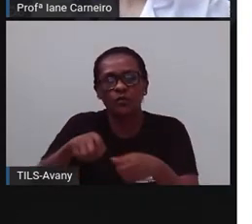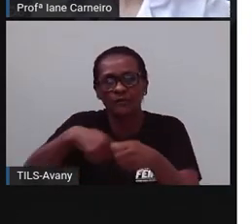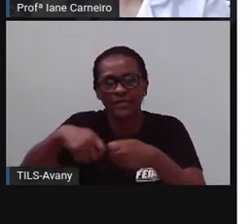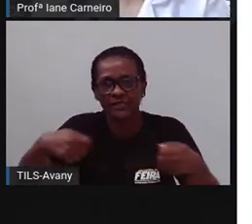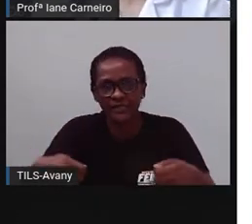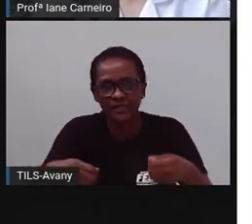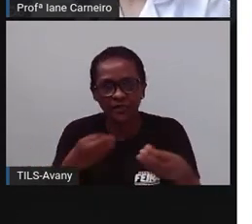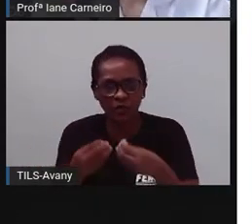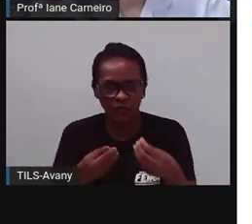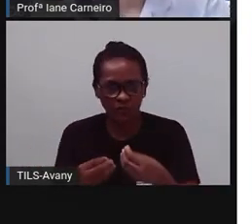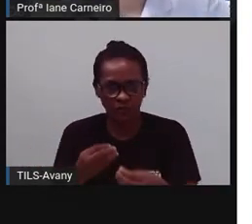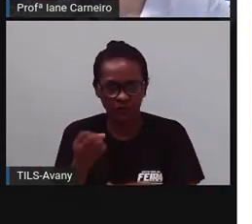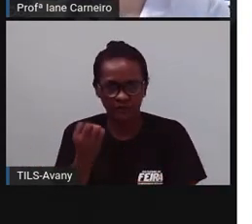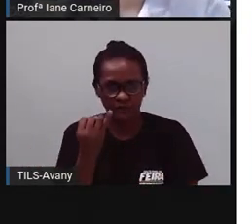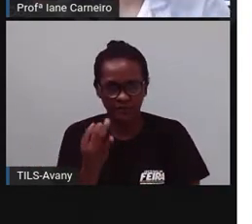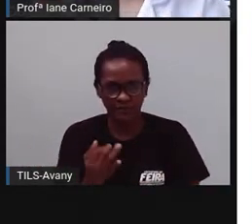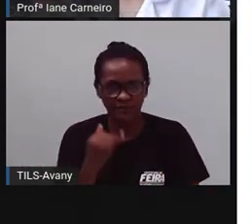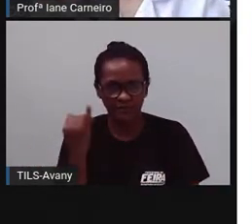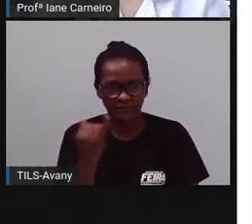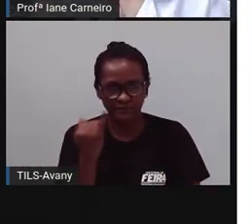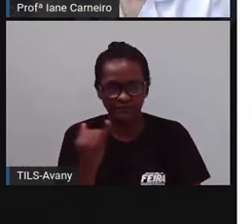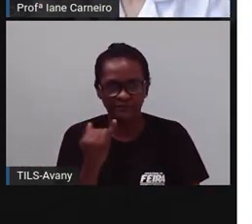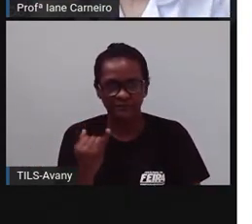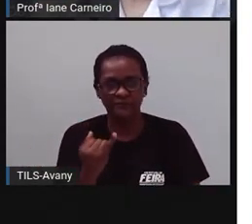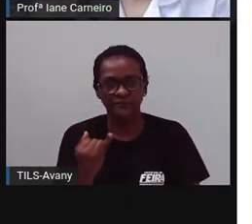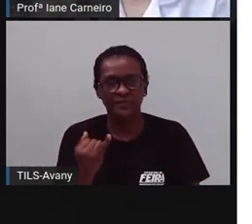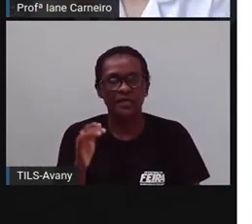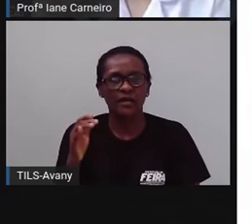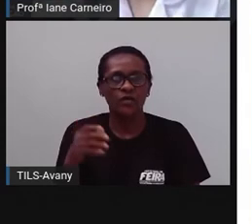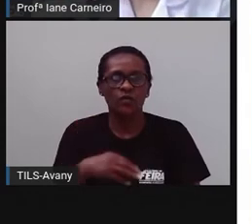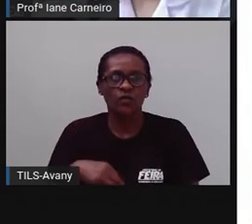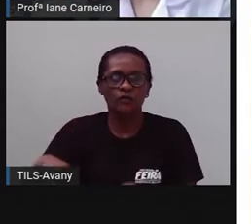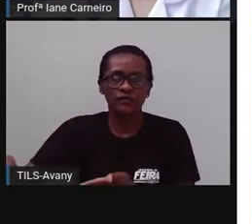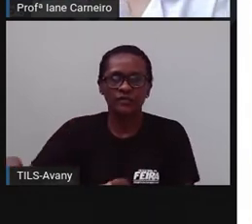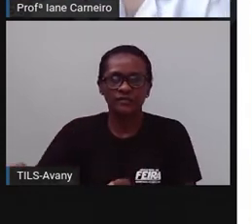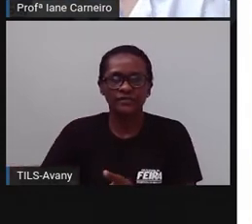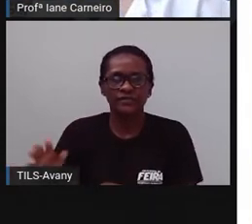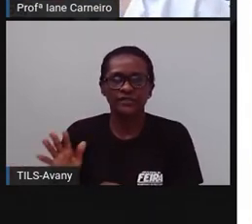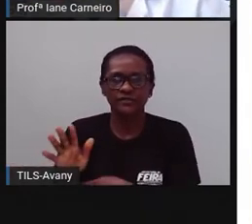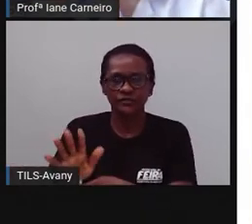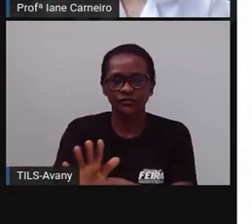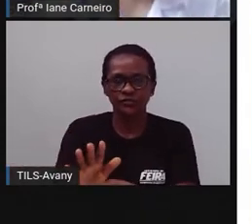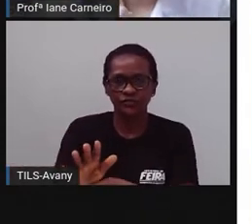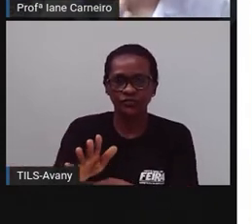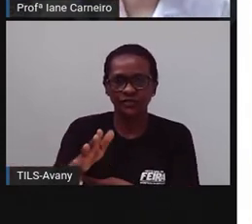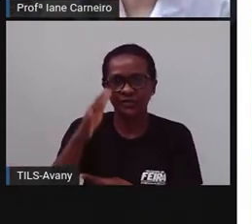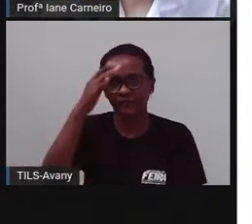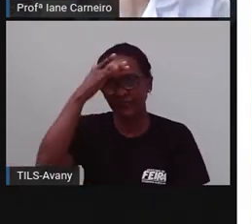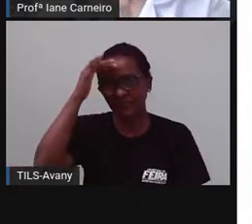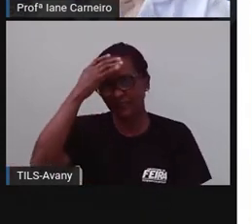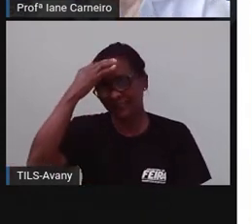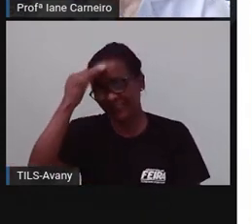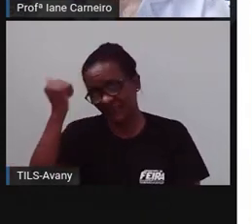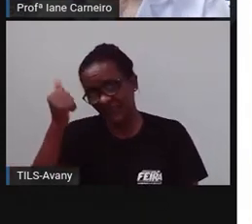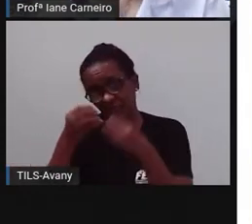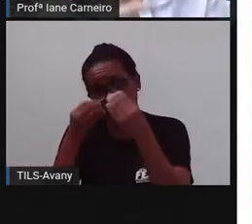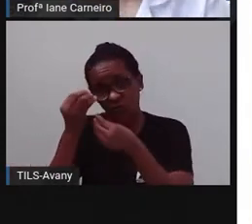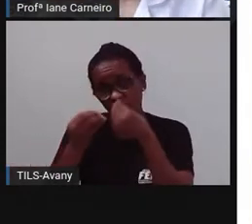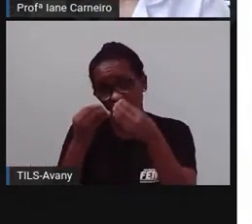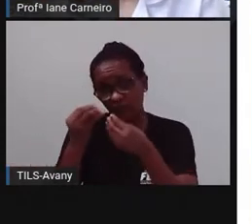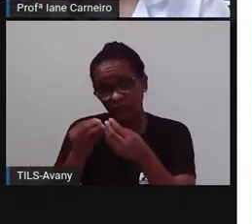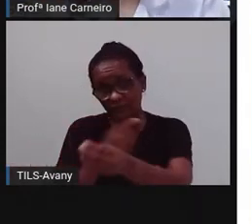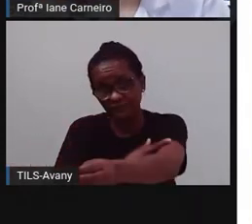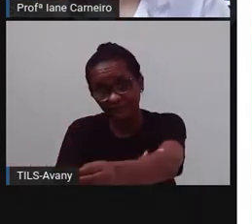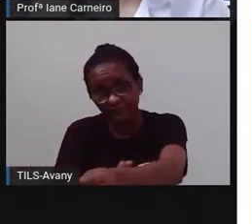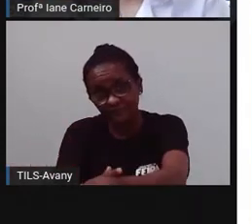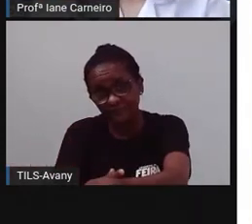o convite serve para orientar o convidado né que é que eu vou levar quando vai ser o até a roupa né o convite ajuda o